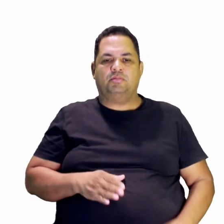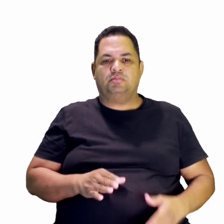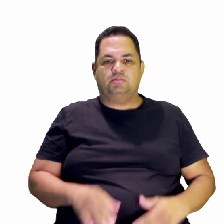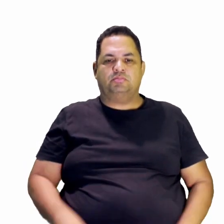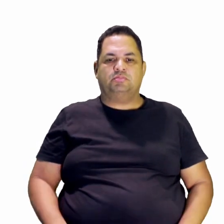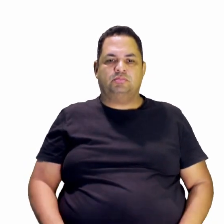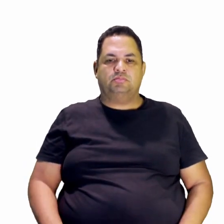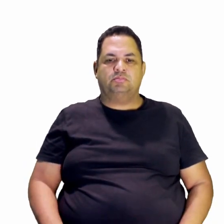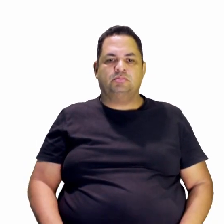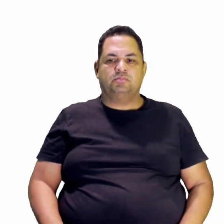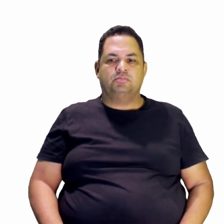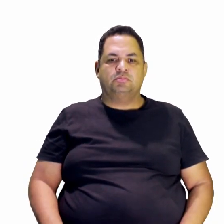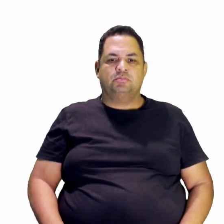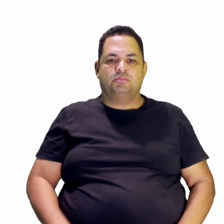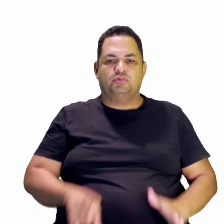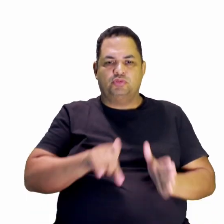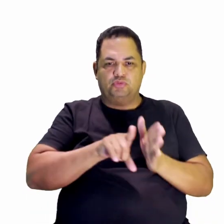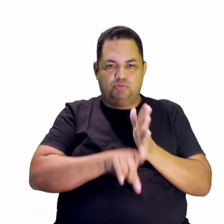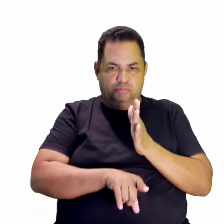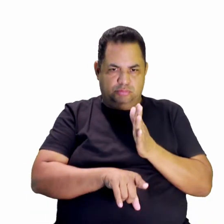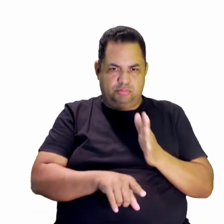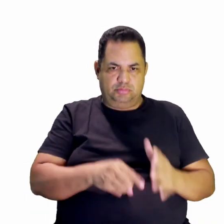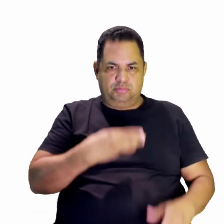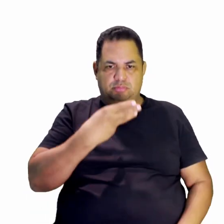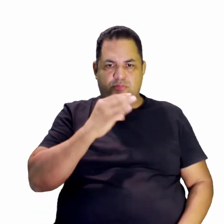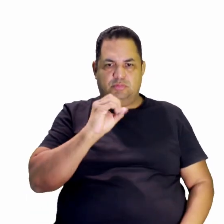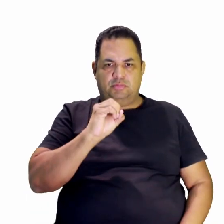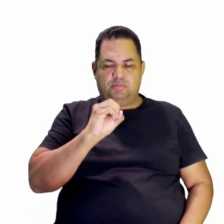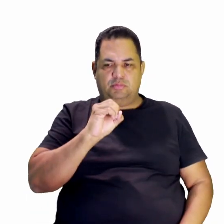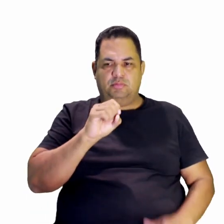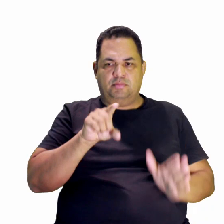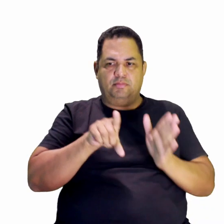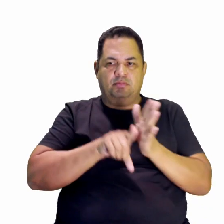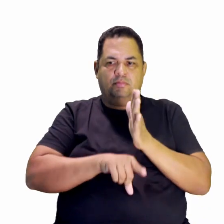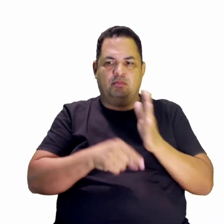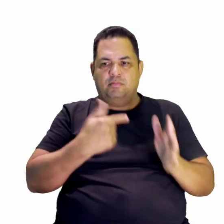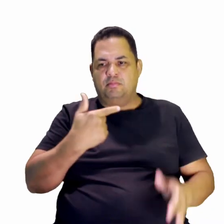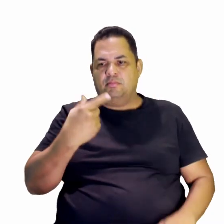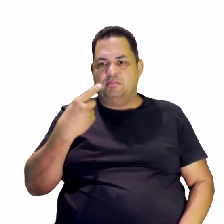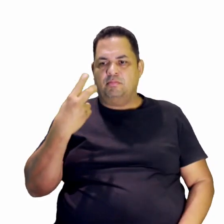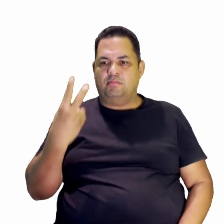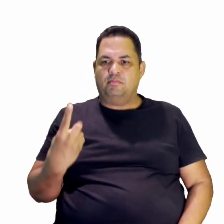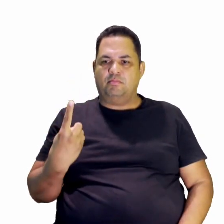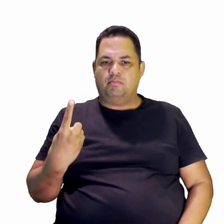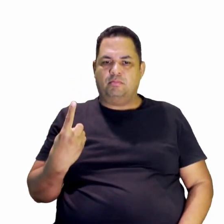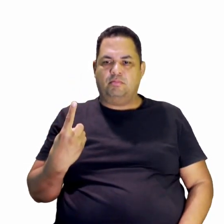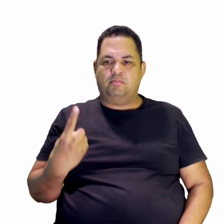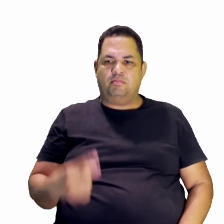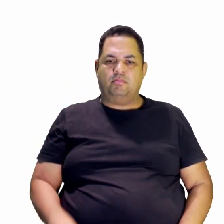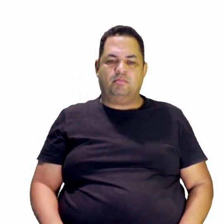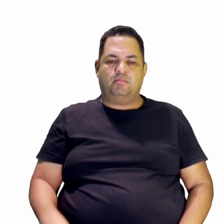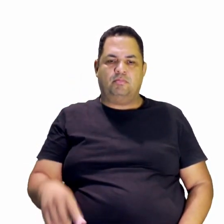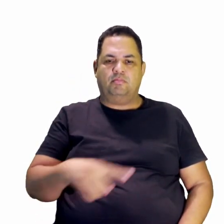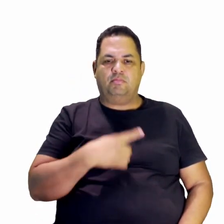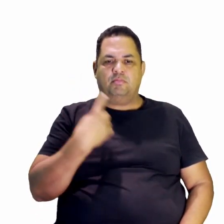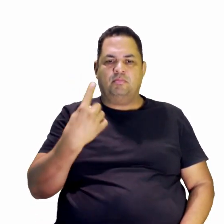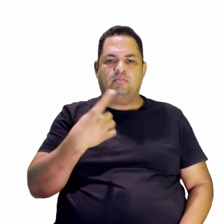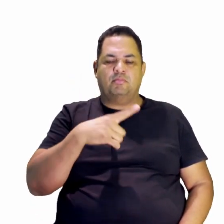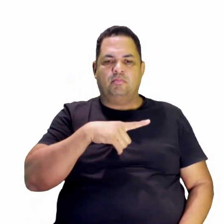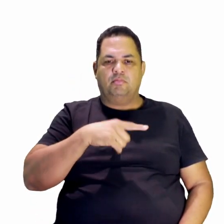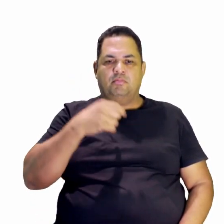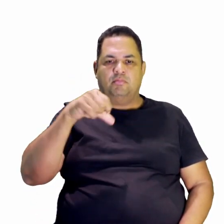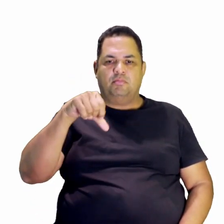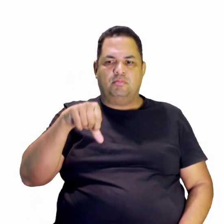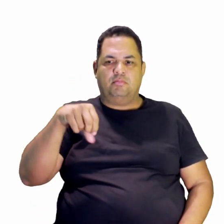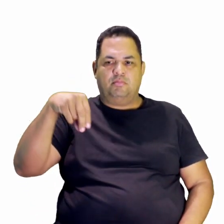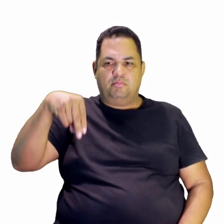opostos, mesma direção, diminui. Então, 30 menos 21. E nós temos aqui 9 newtons, que é